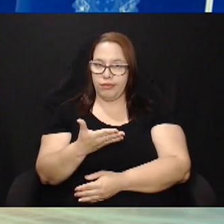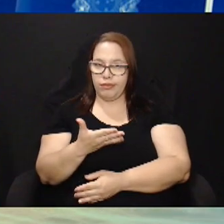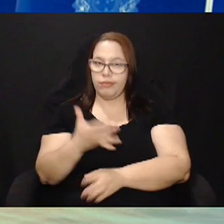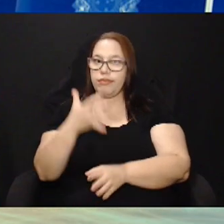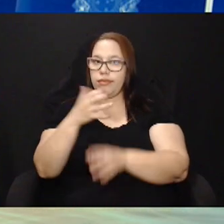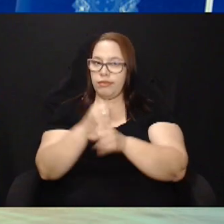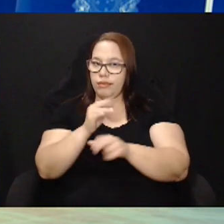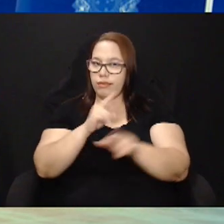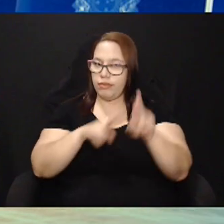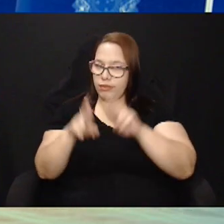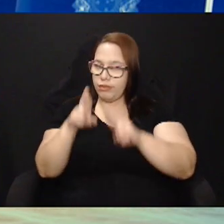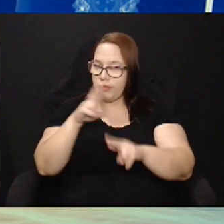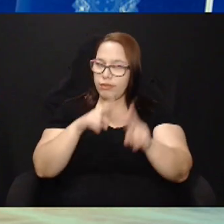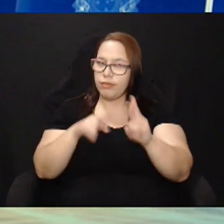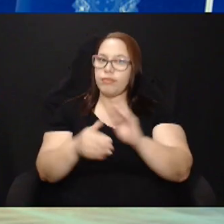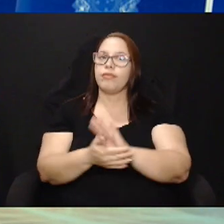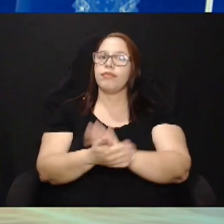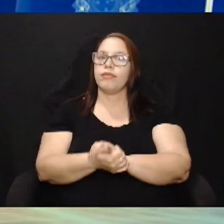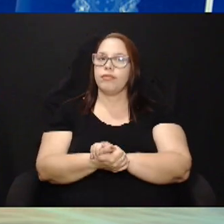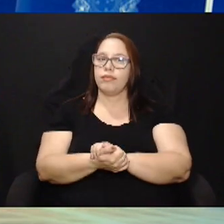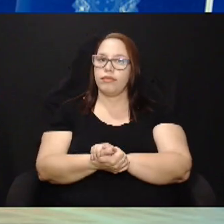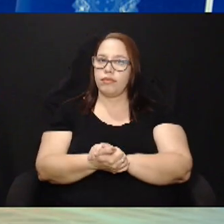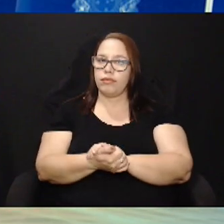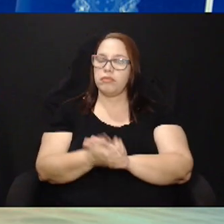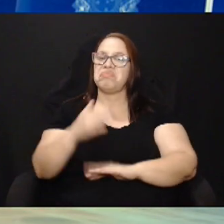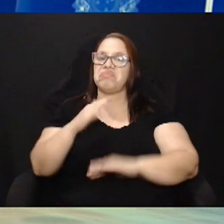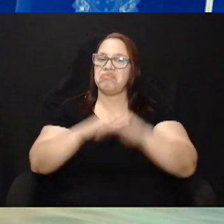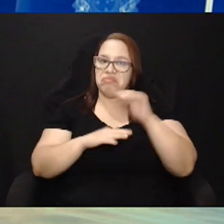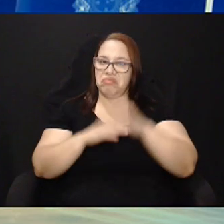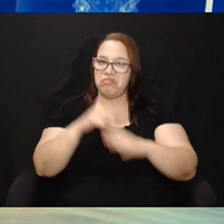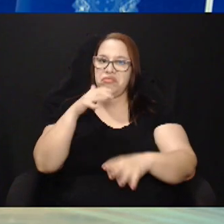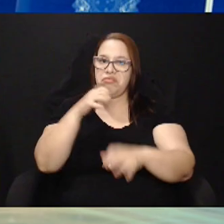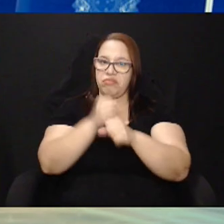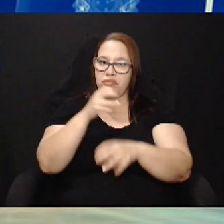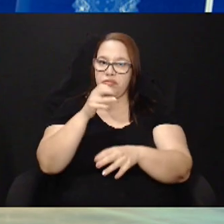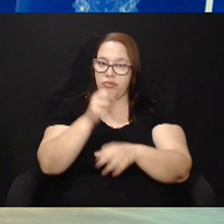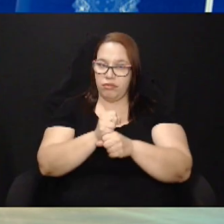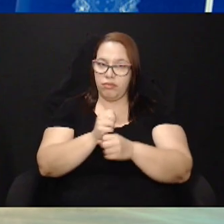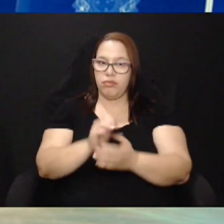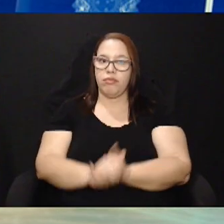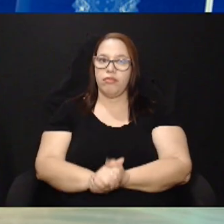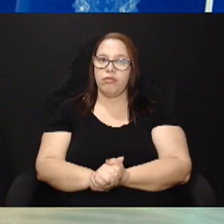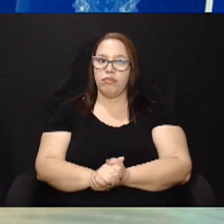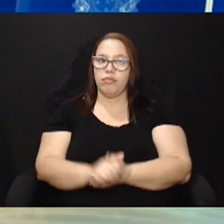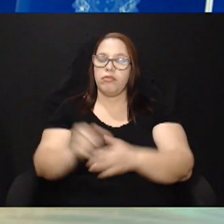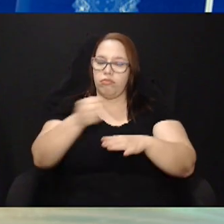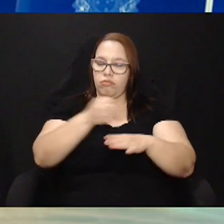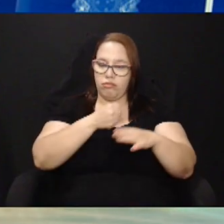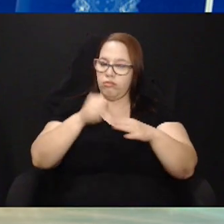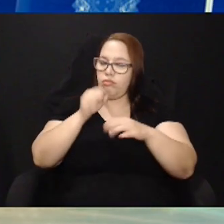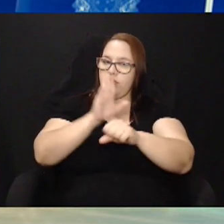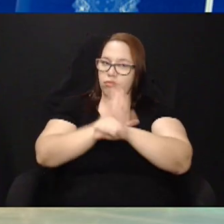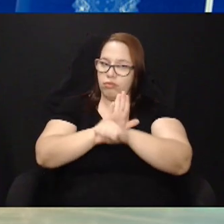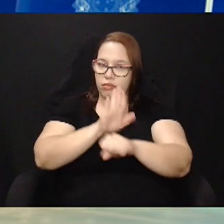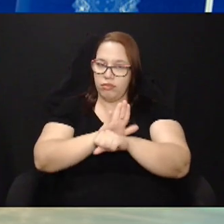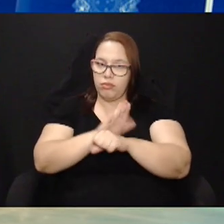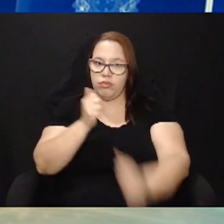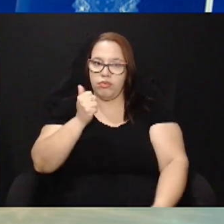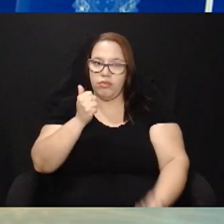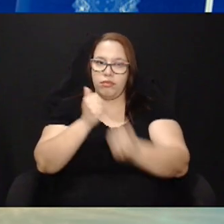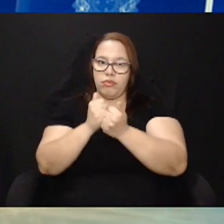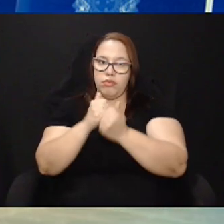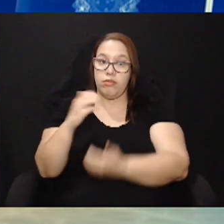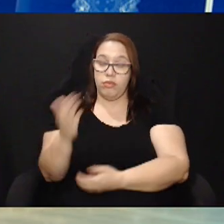fiscal, assistente de serviço de contabilidade, auxiliar de cozinha, auxiliar